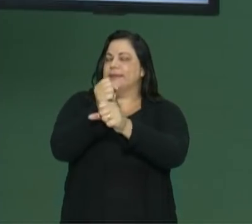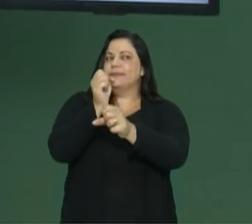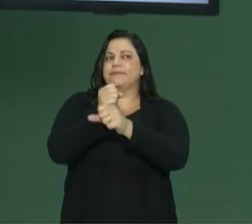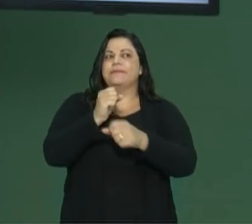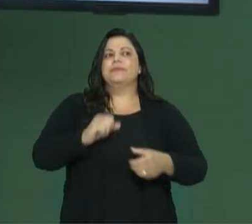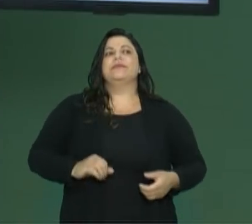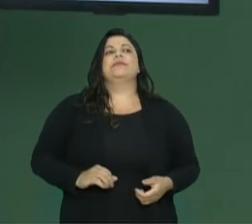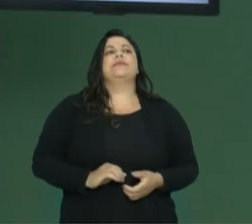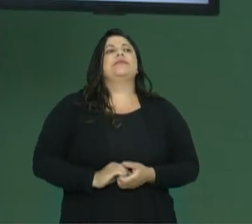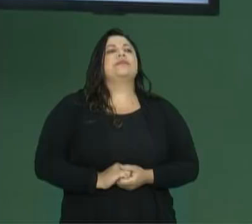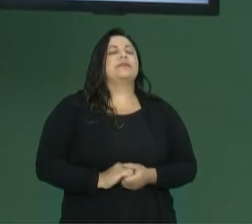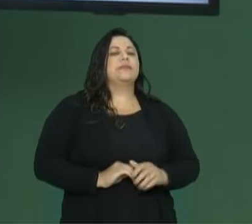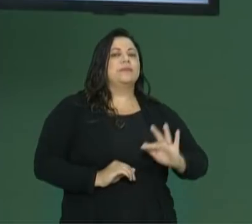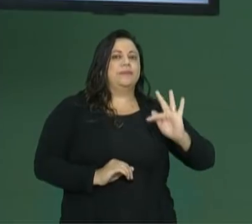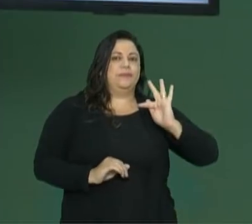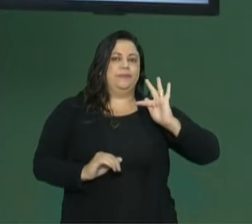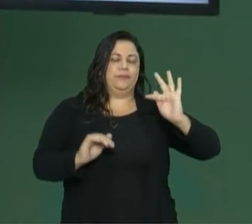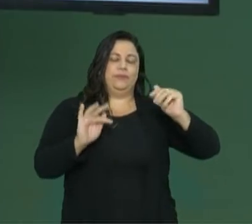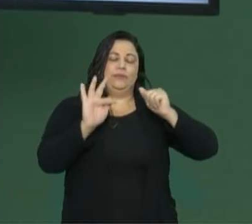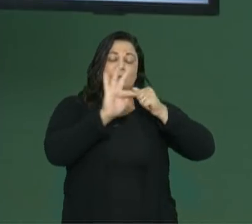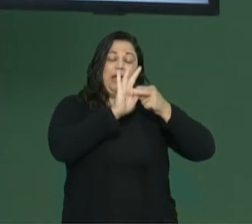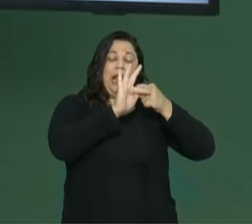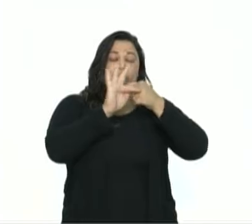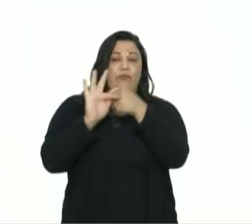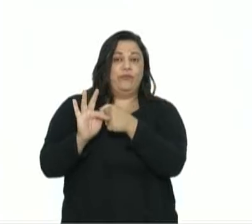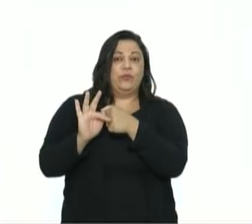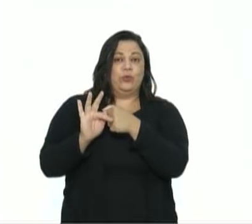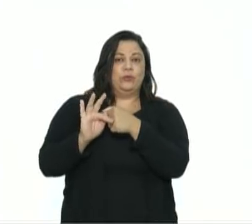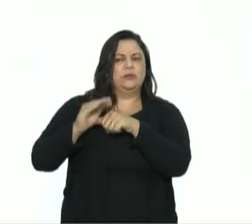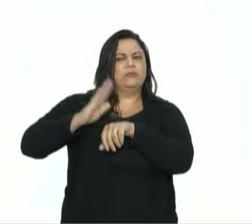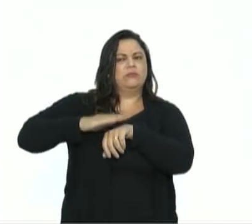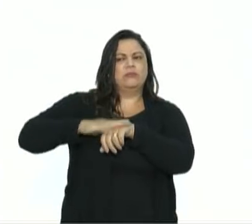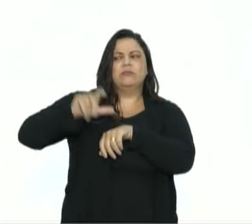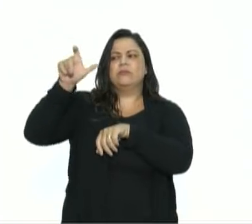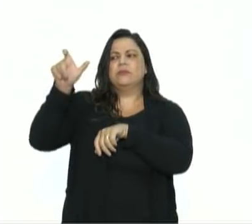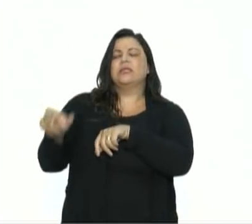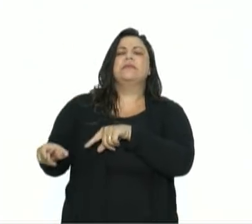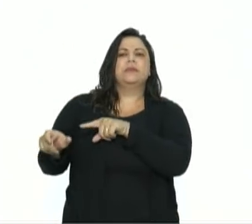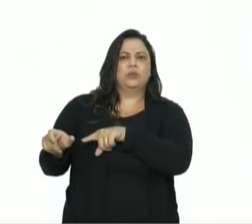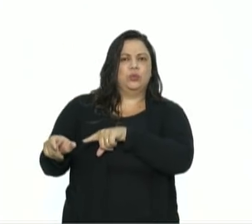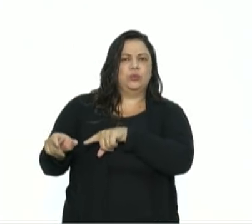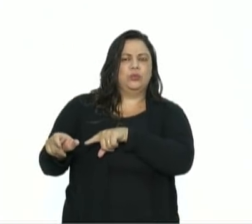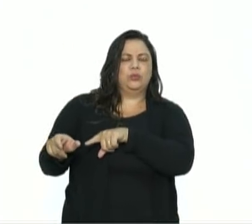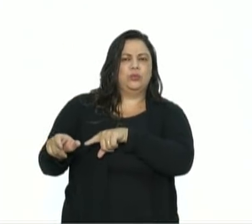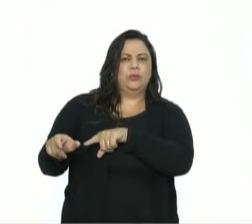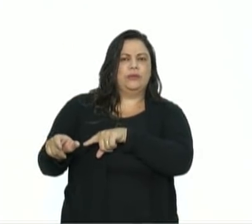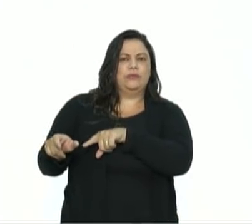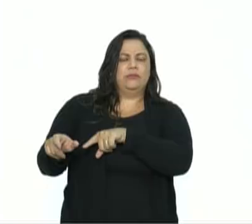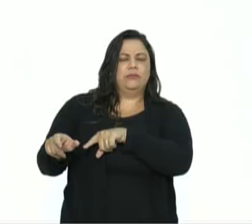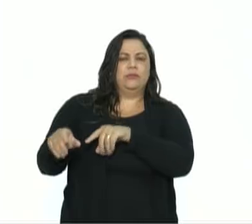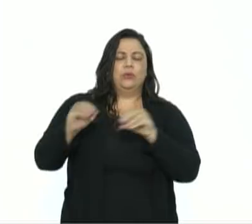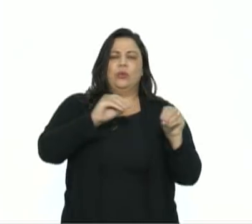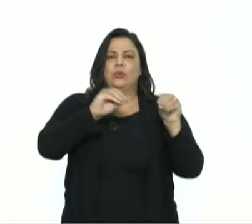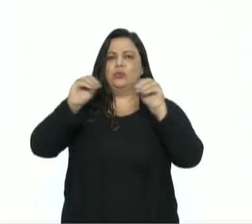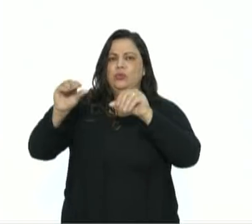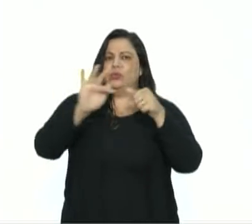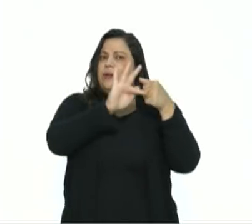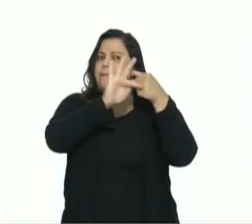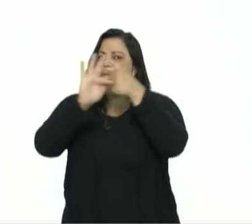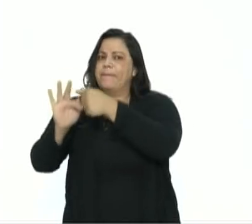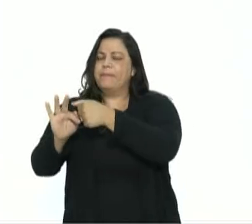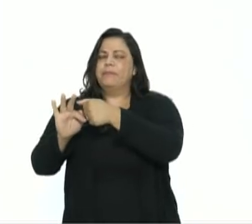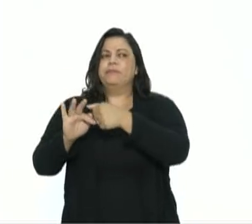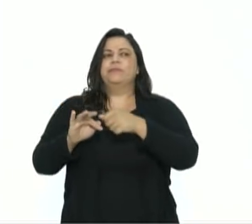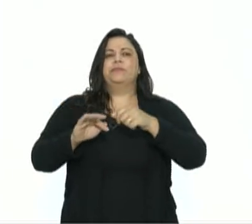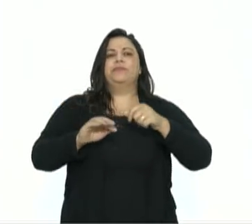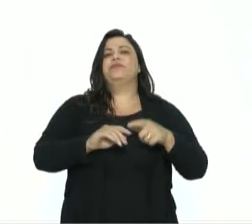por uma pessoa ao deslocar um objeto é mostrado pelo gráfico força versus distância do gráfico abaixo.